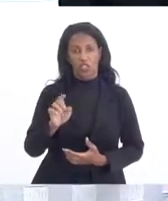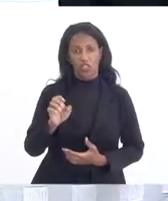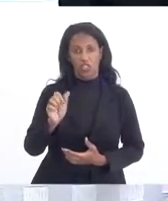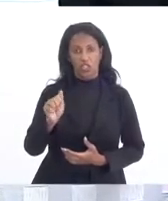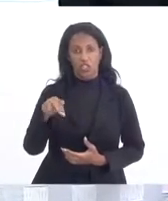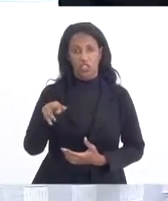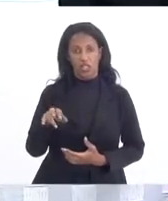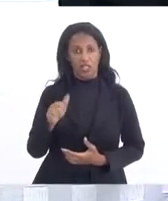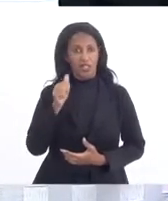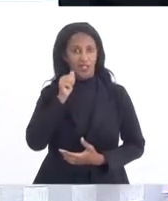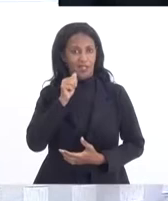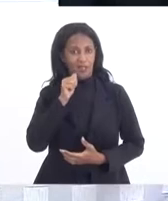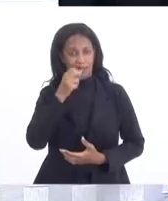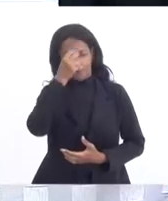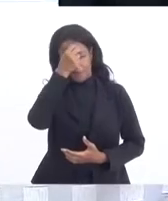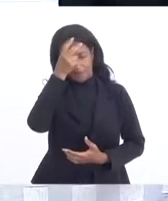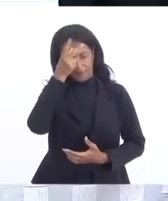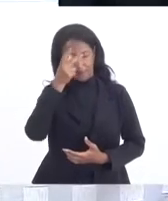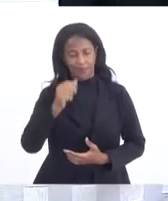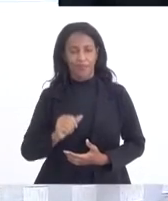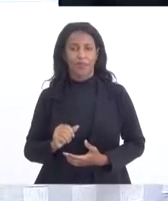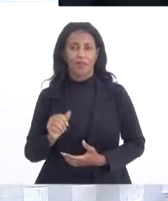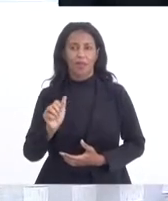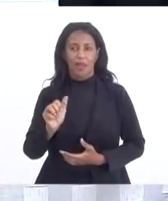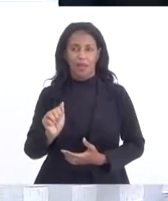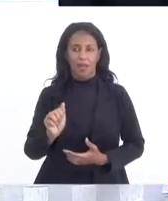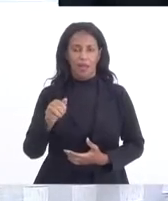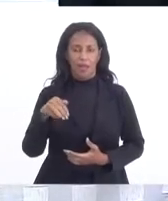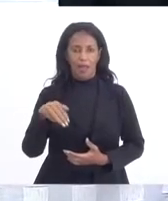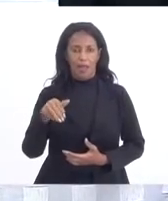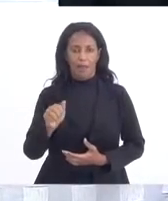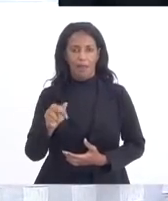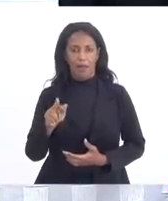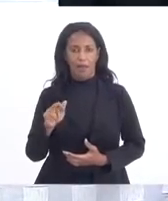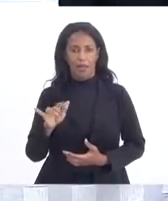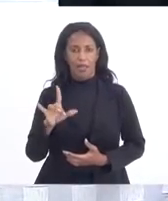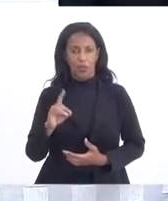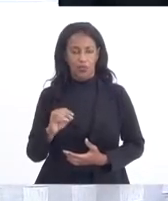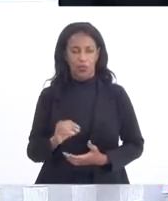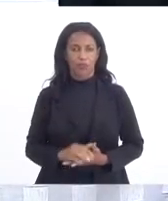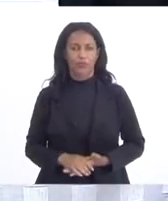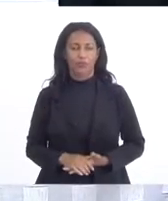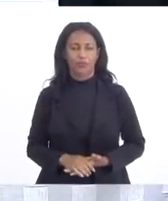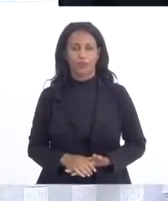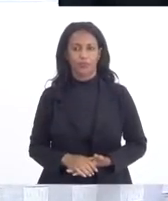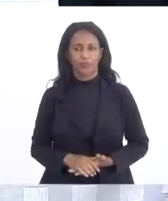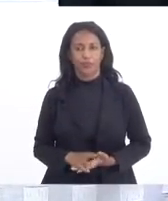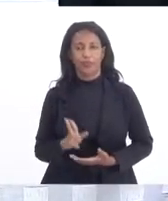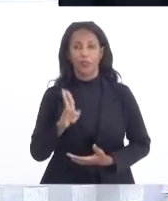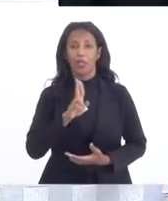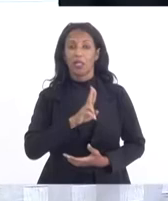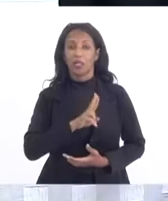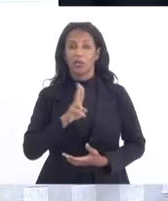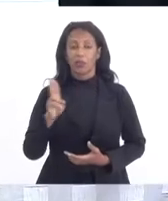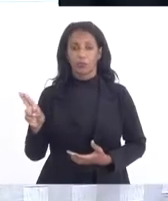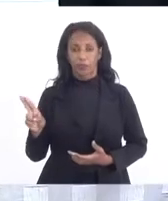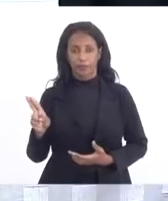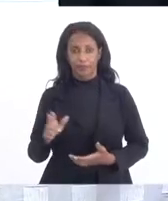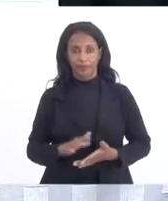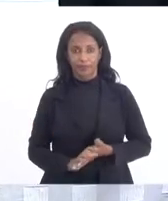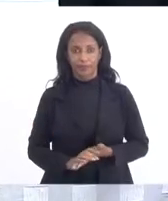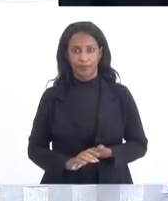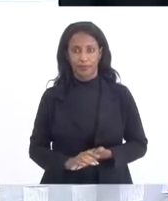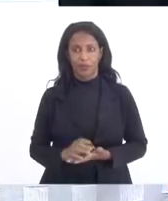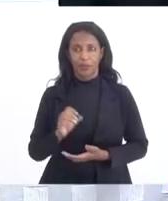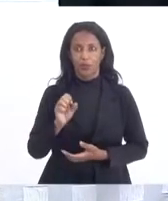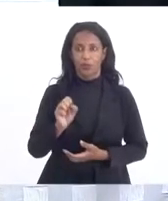nossa prefeita de Cardoso, e o Amarildo de São Fidélis. Em nome aqui do